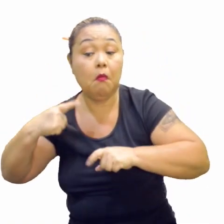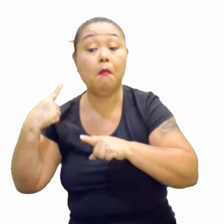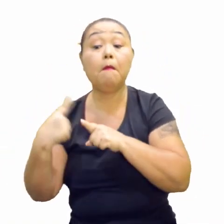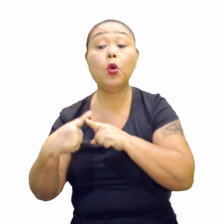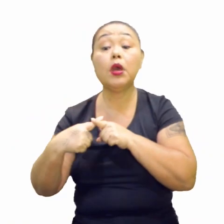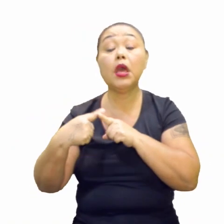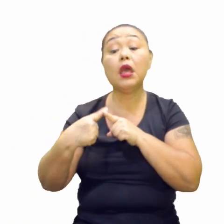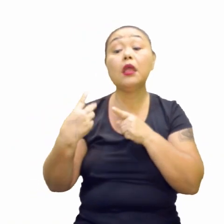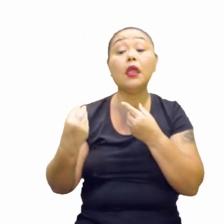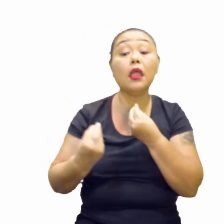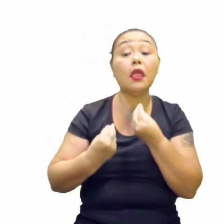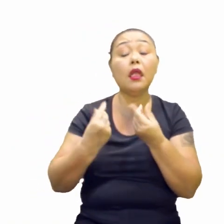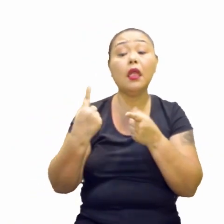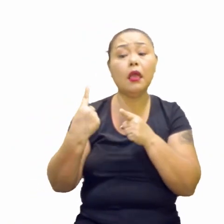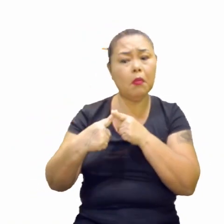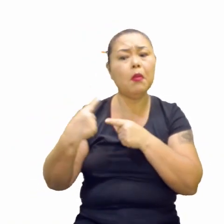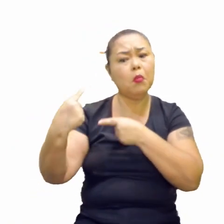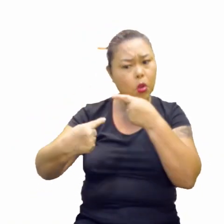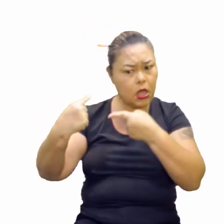é por causa da política mesmo.